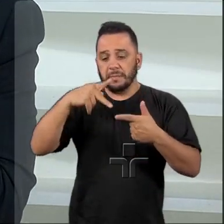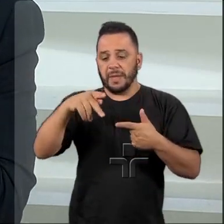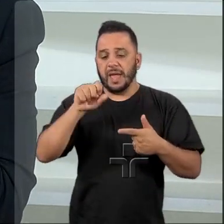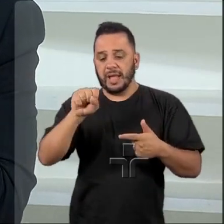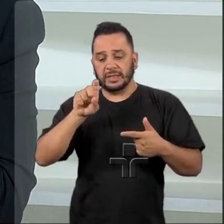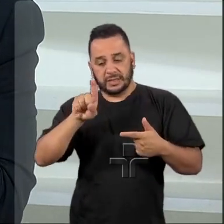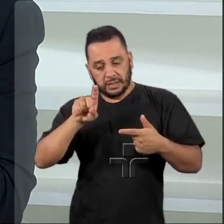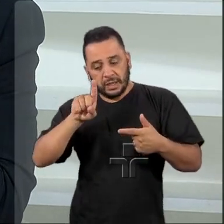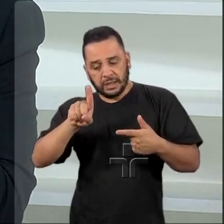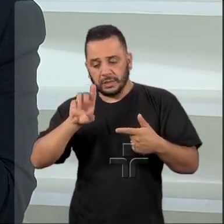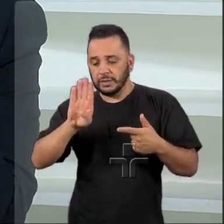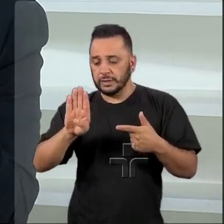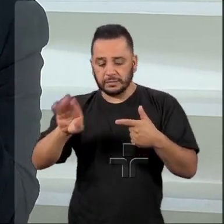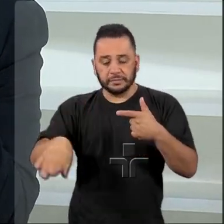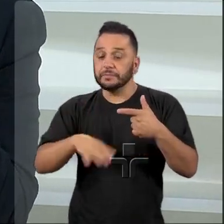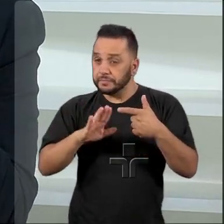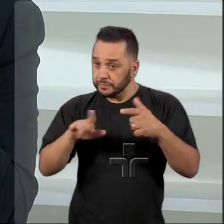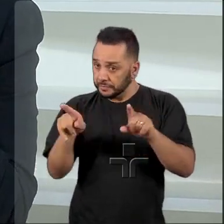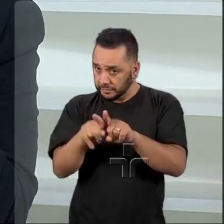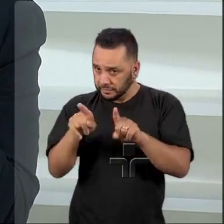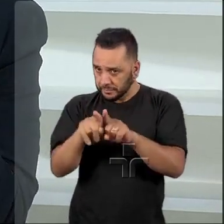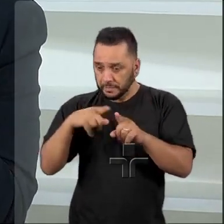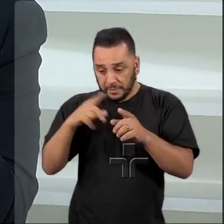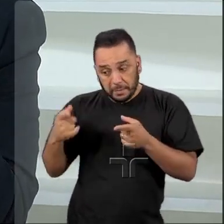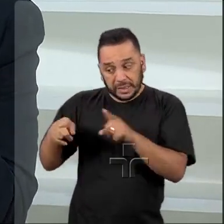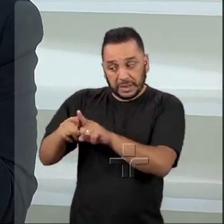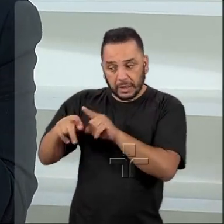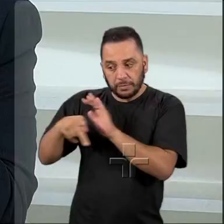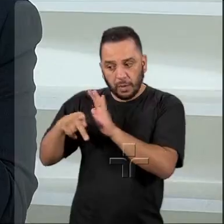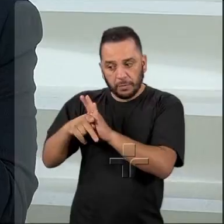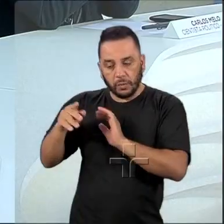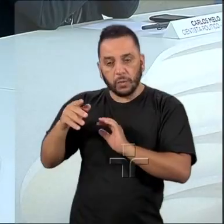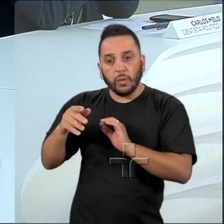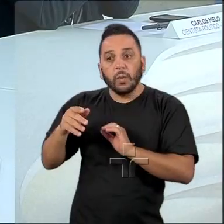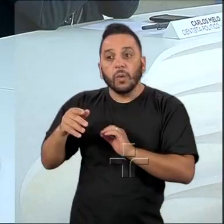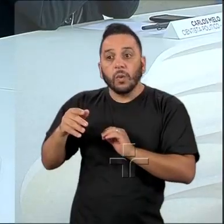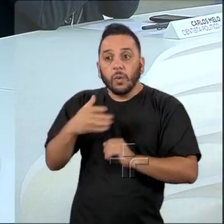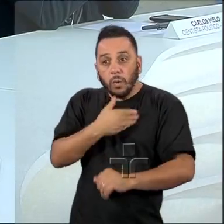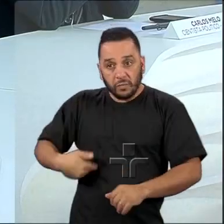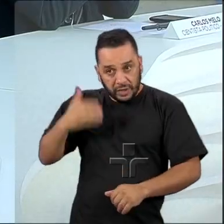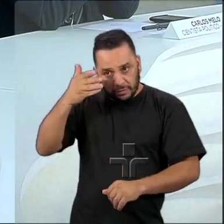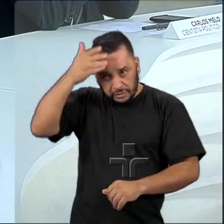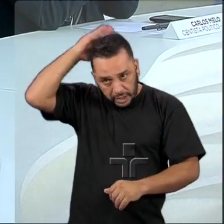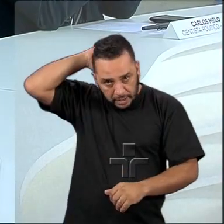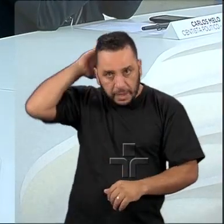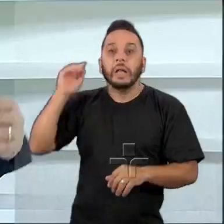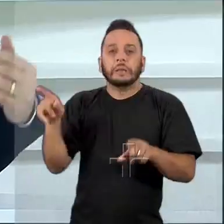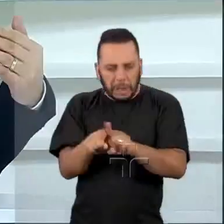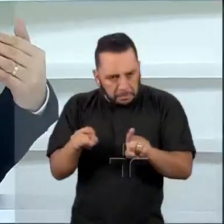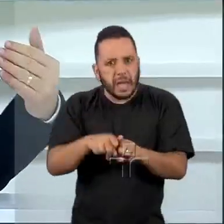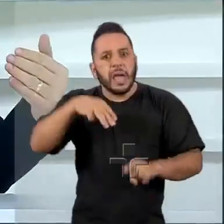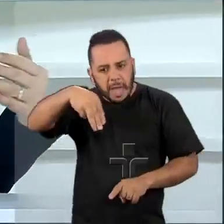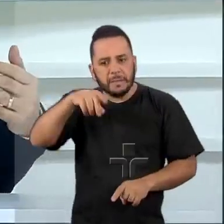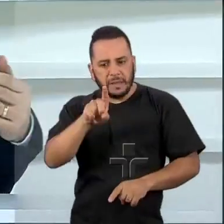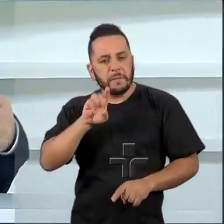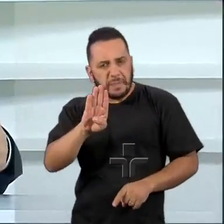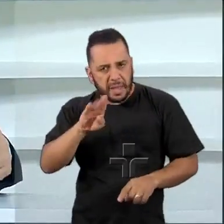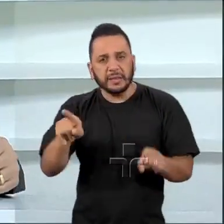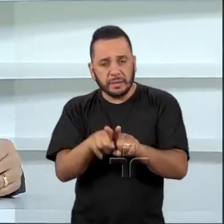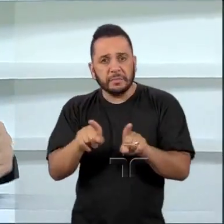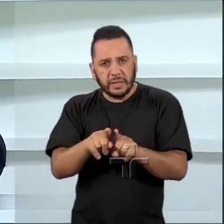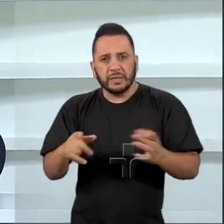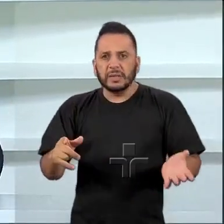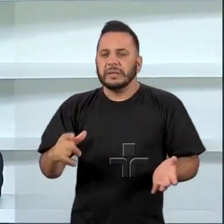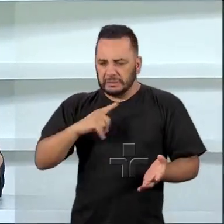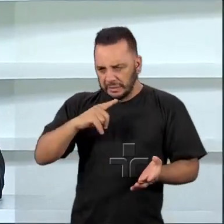com o governo Temer e do próprio governo Temer... E o MDB também, que olha o tamanho das bancadas no Congresso.